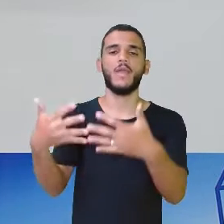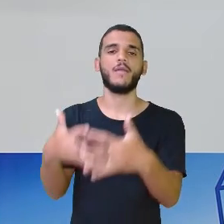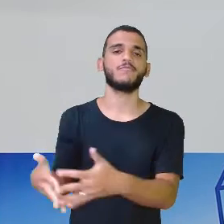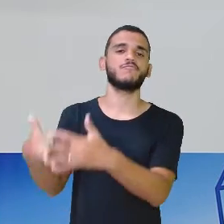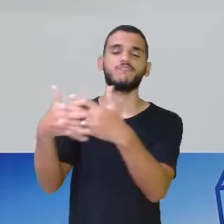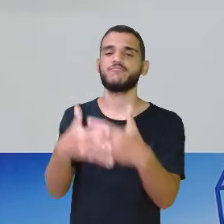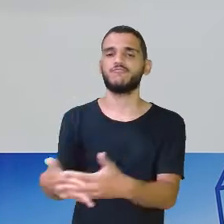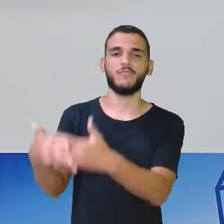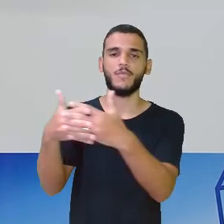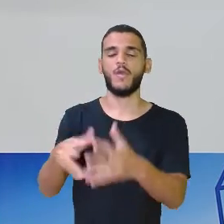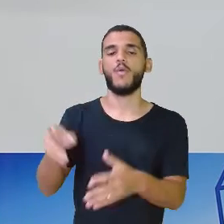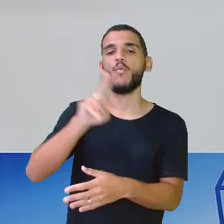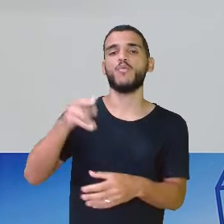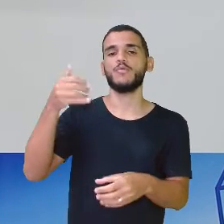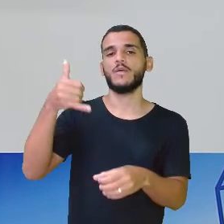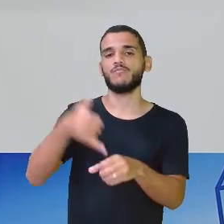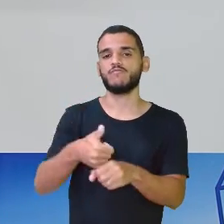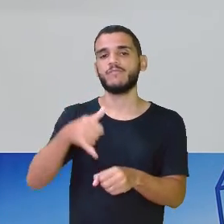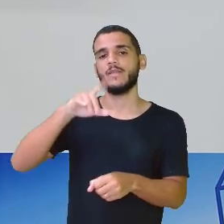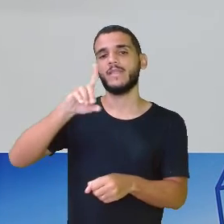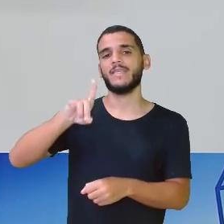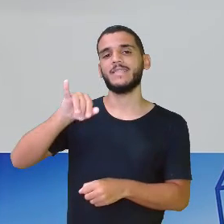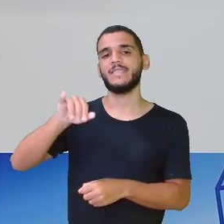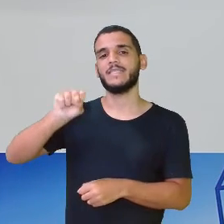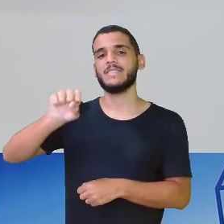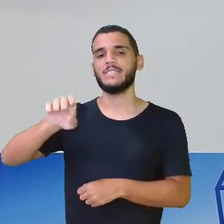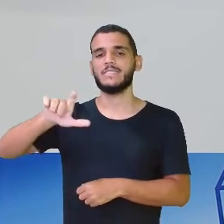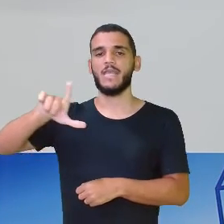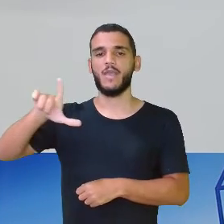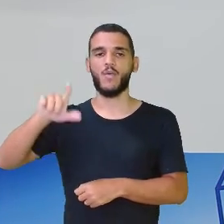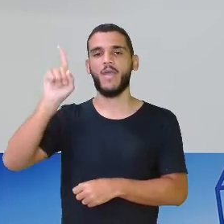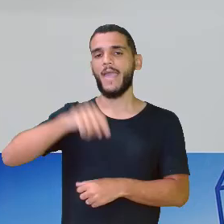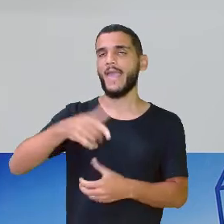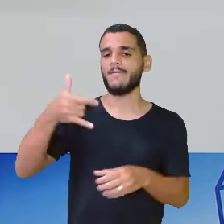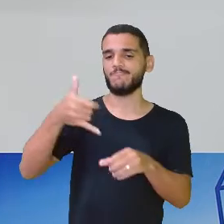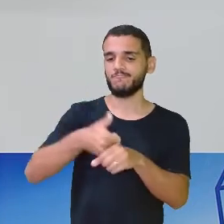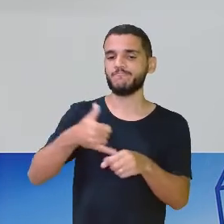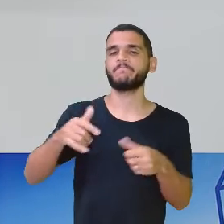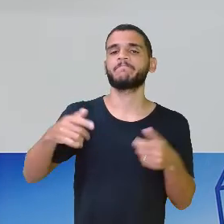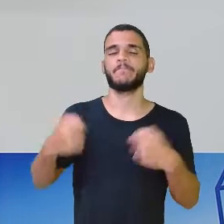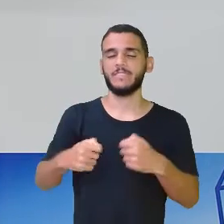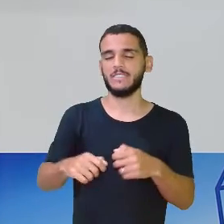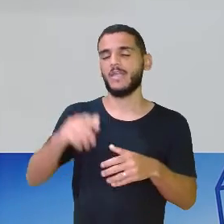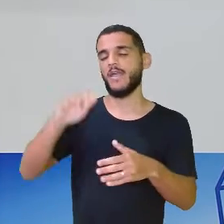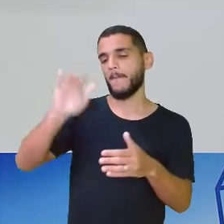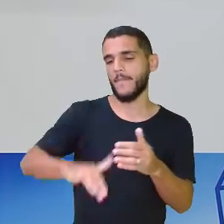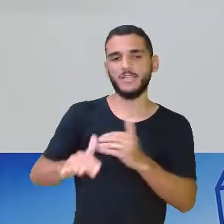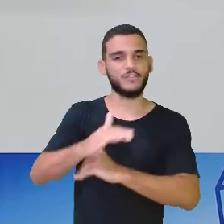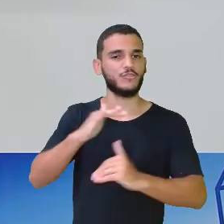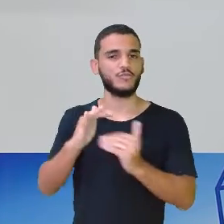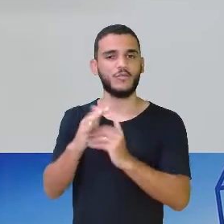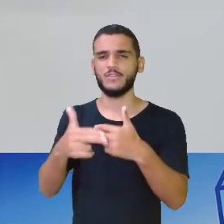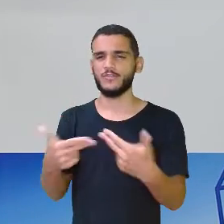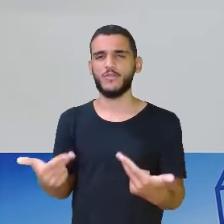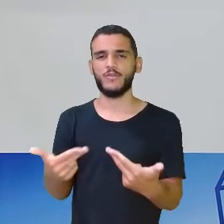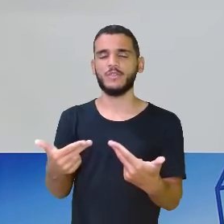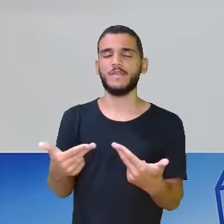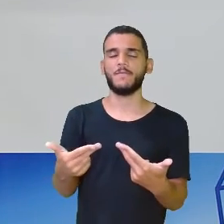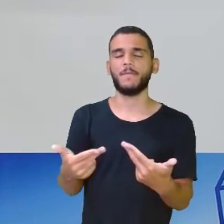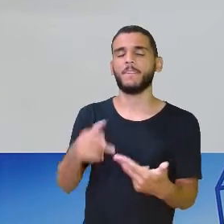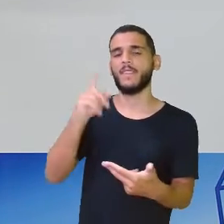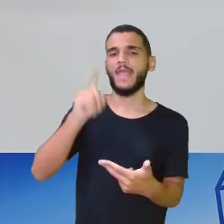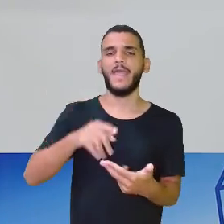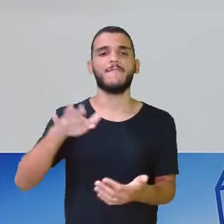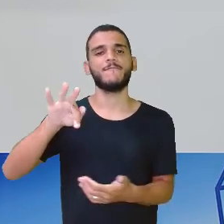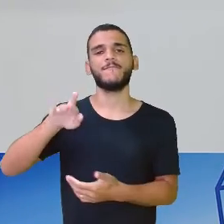diesel é combustível. Na medida que baixa o combustível, vai baixar o valor do frete, que não vai ser repassado para os